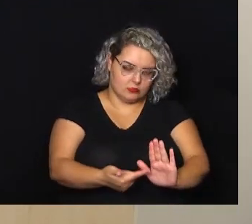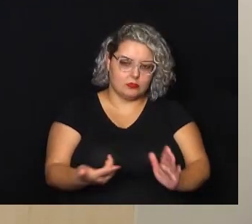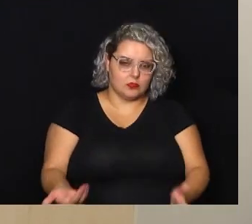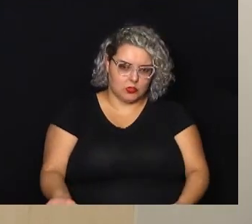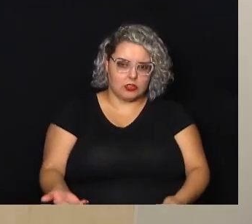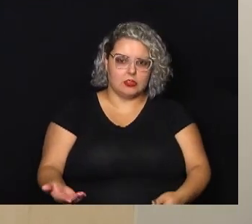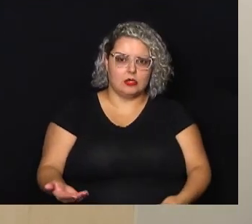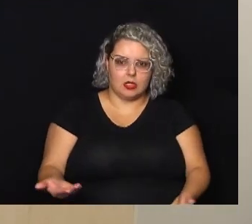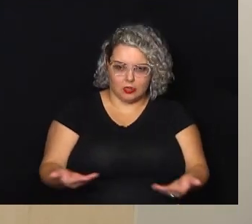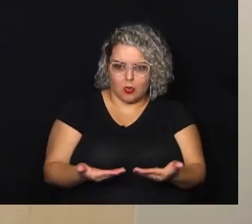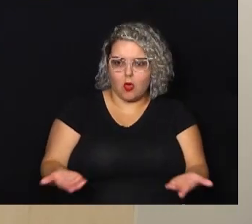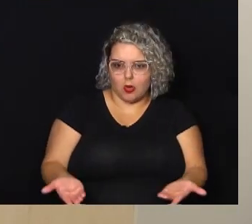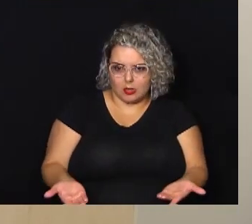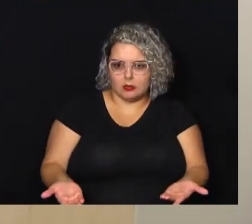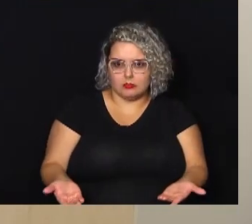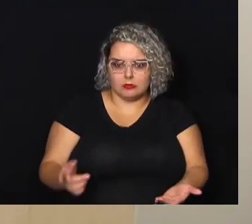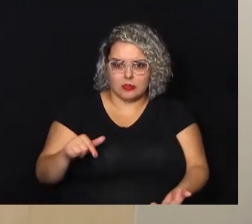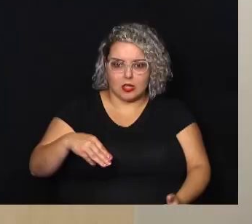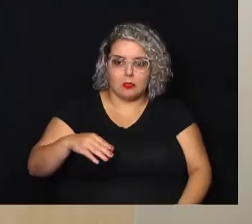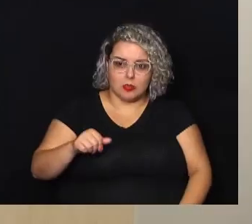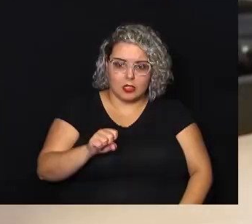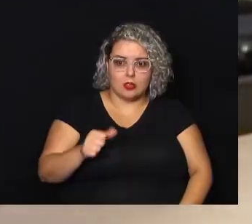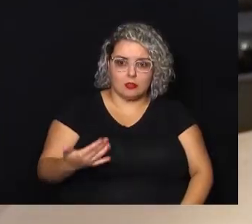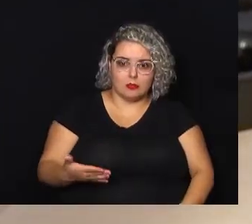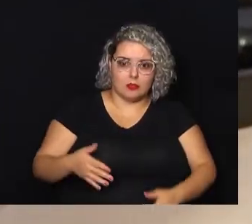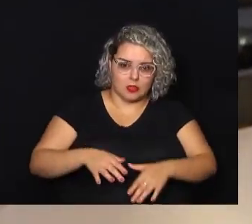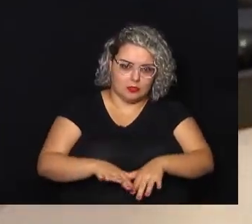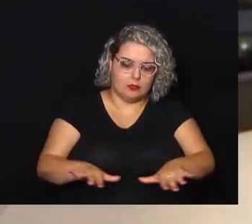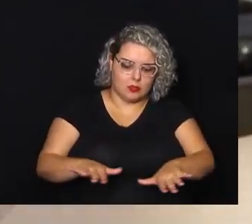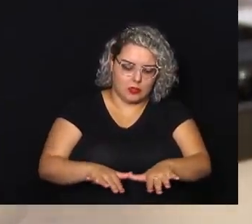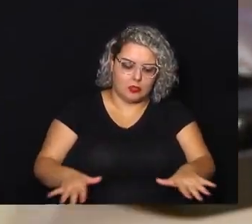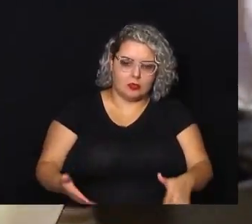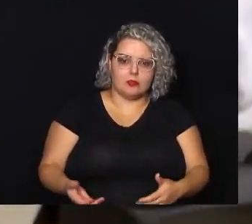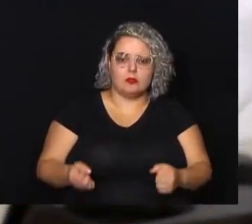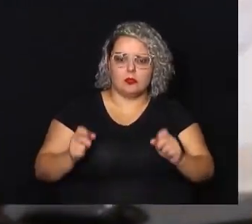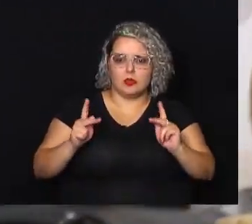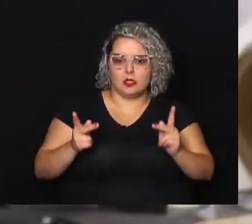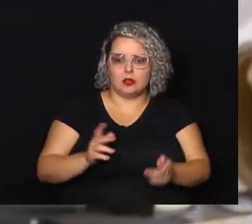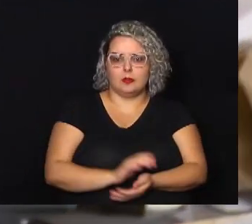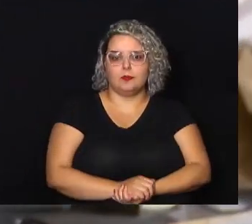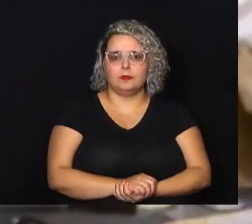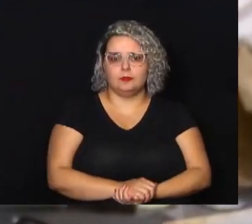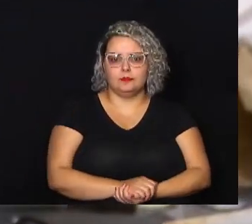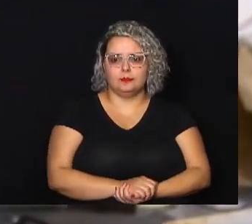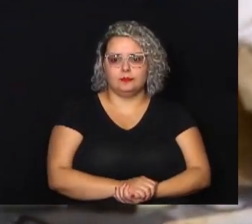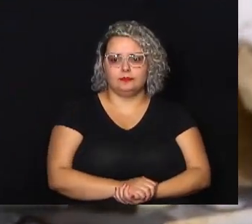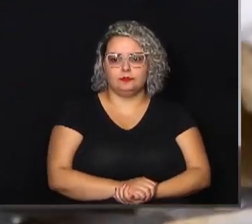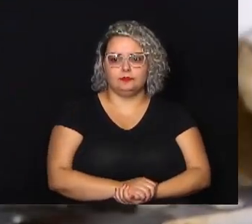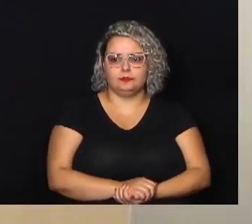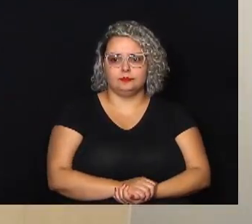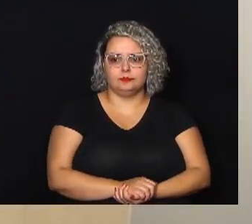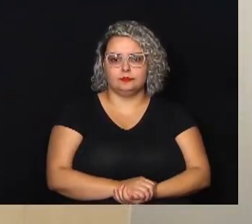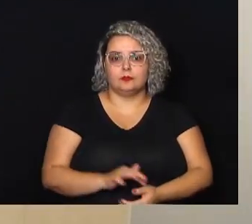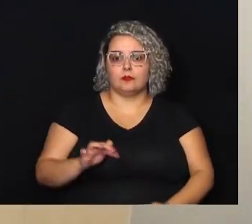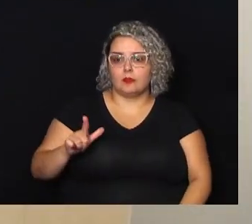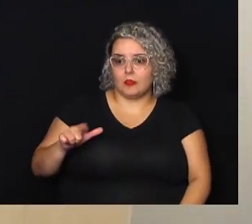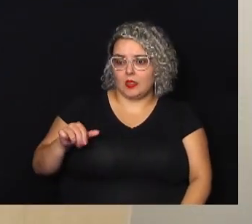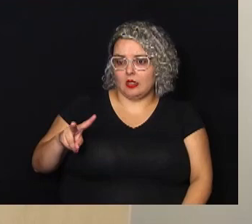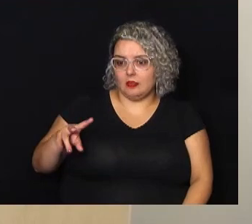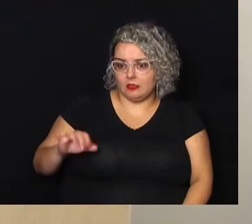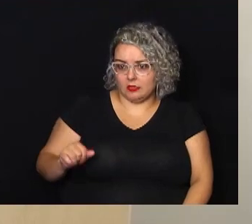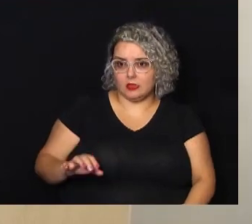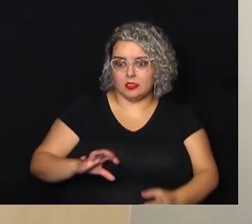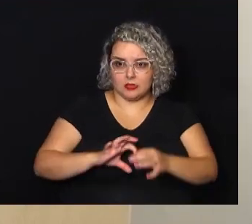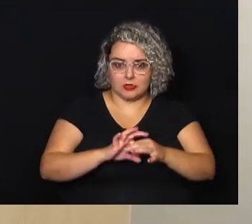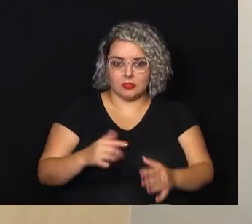agora na hora. Mas é uma massa ainda que vai abrir, tá bom? Esse é o ponto. Olha, a